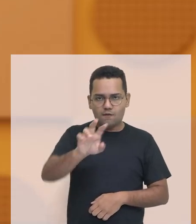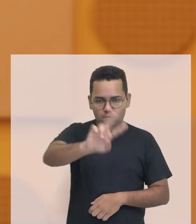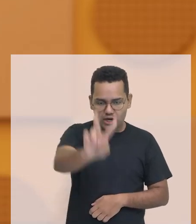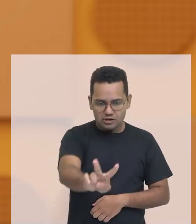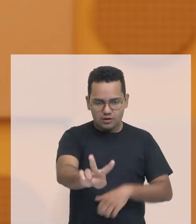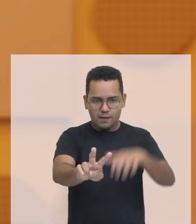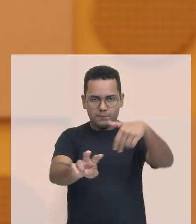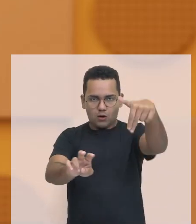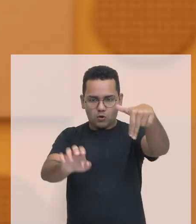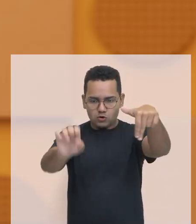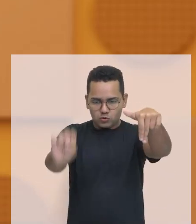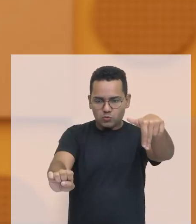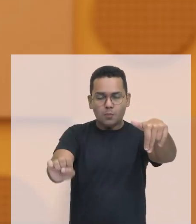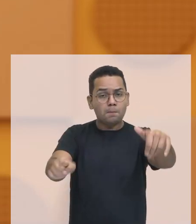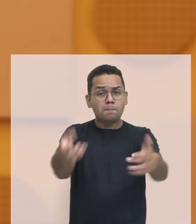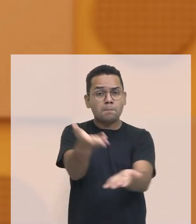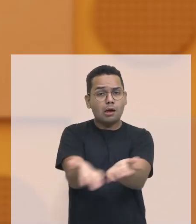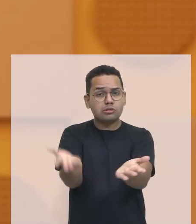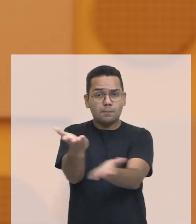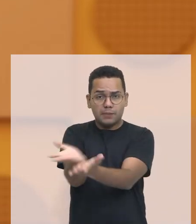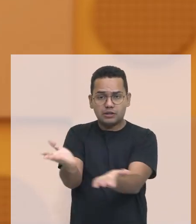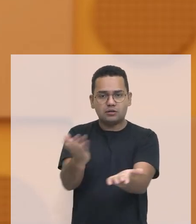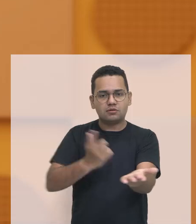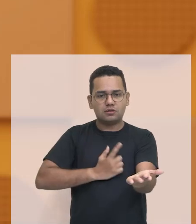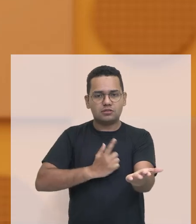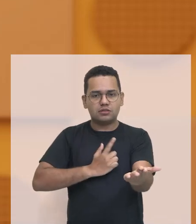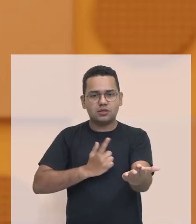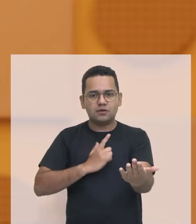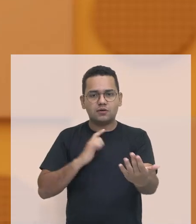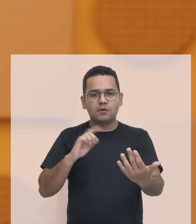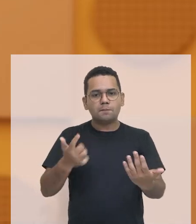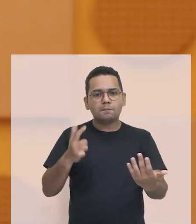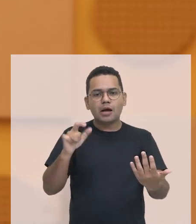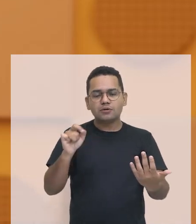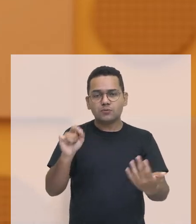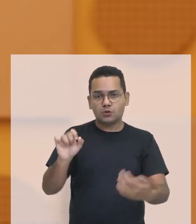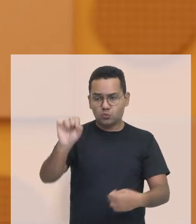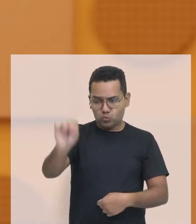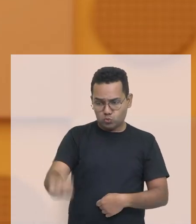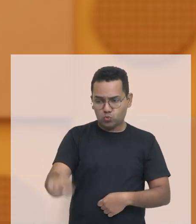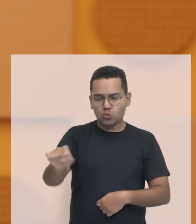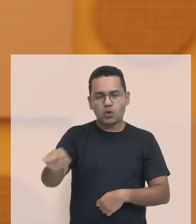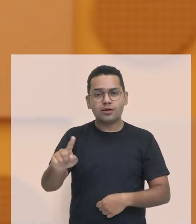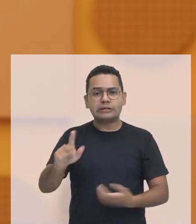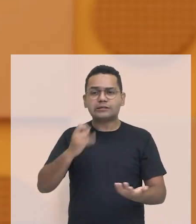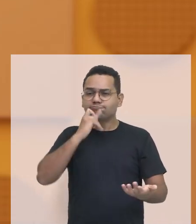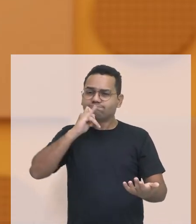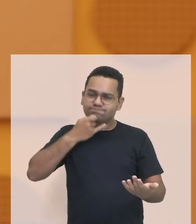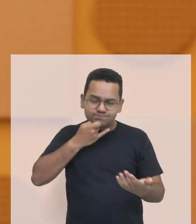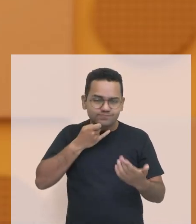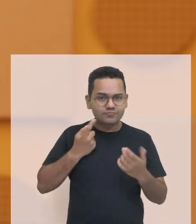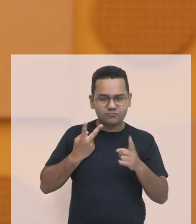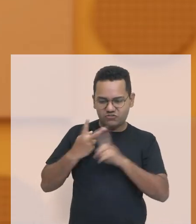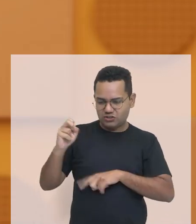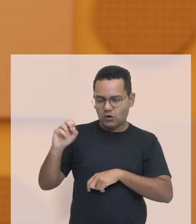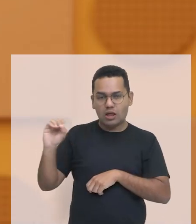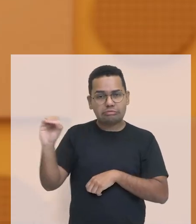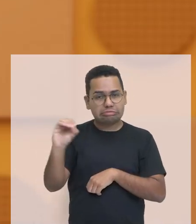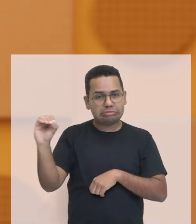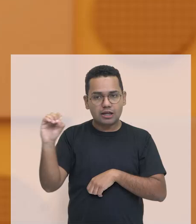e essa guerra ela acabou durante muito tempo sendo uma vergonha para os Estados Unidos, apesar de eles não reconhecerem. Mas